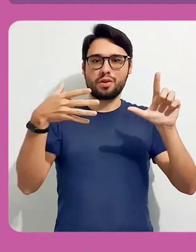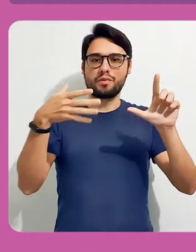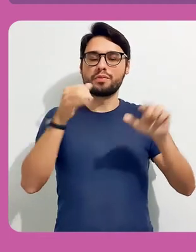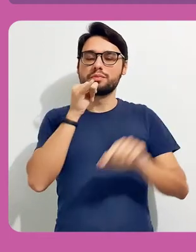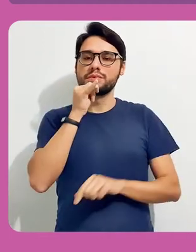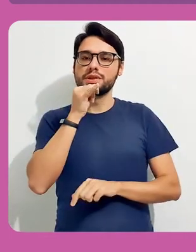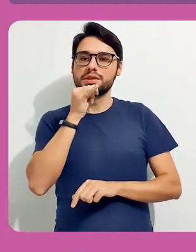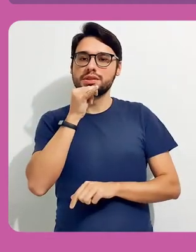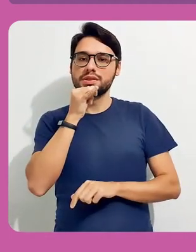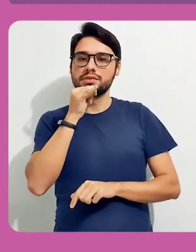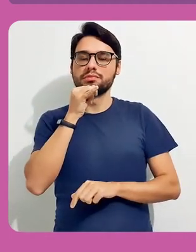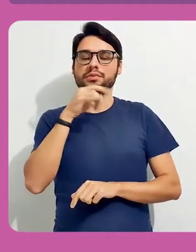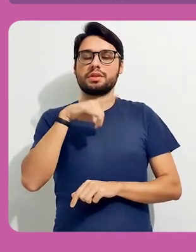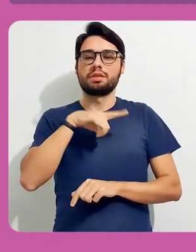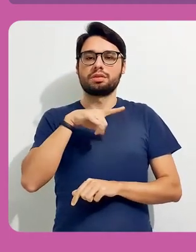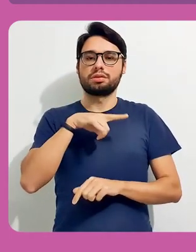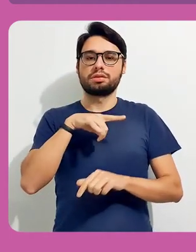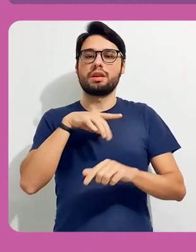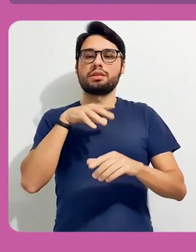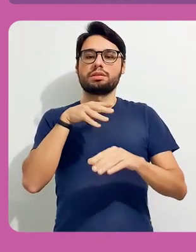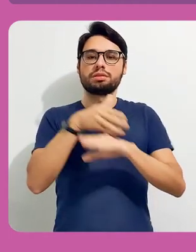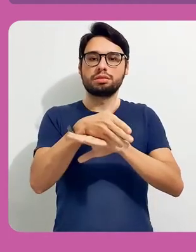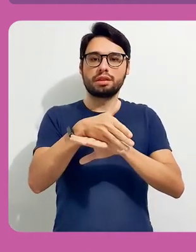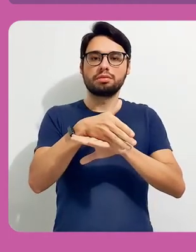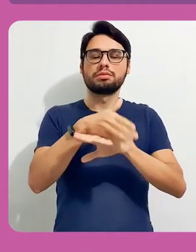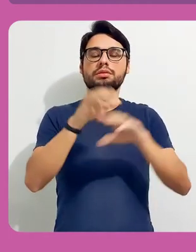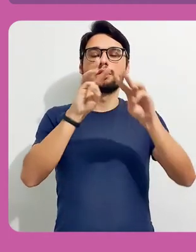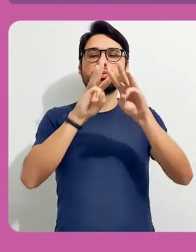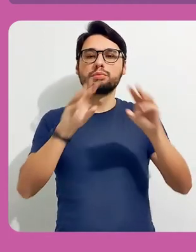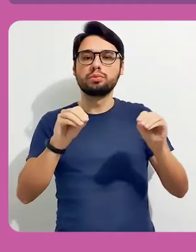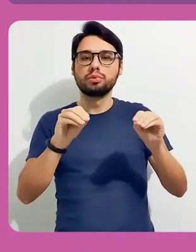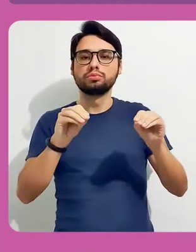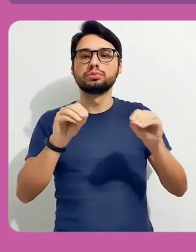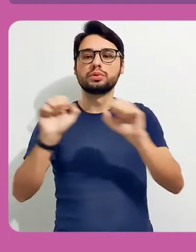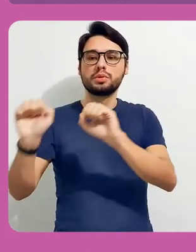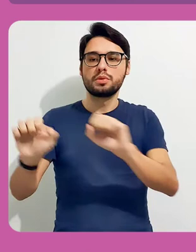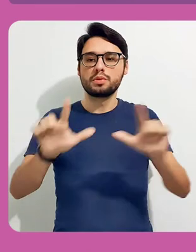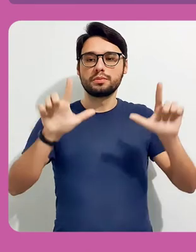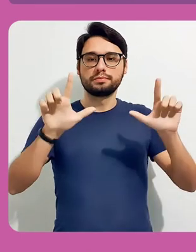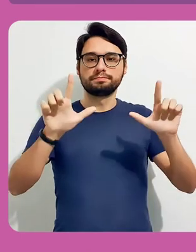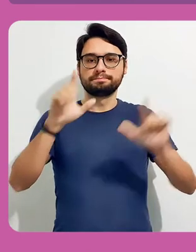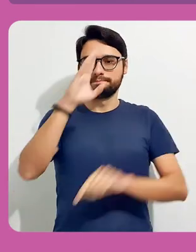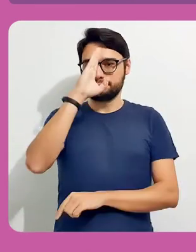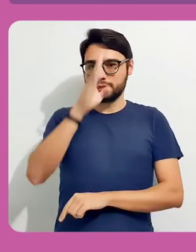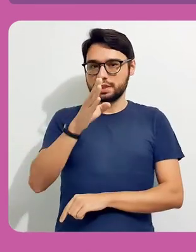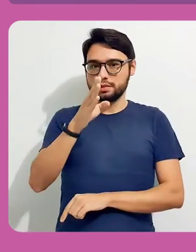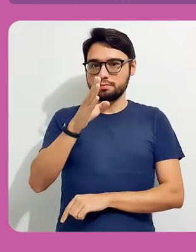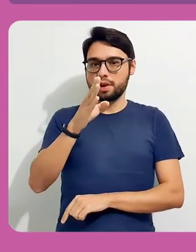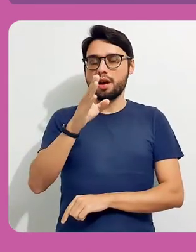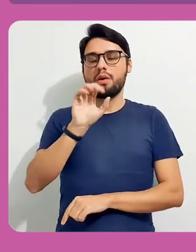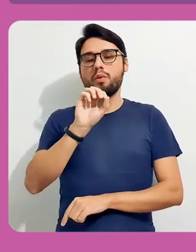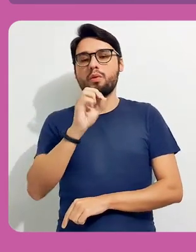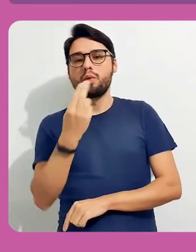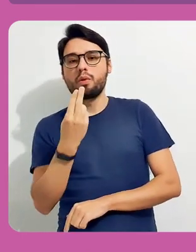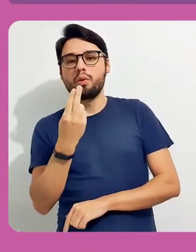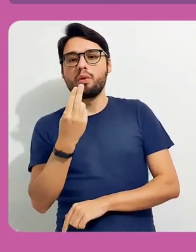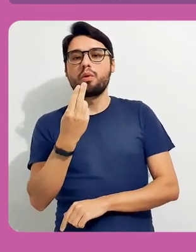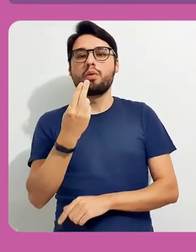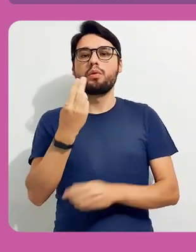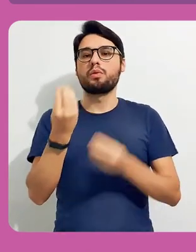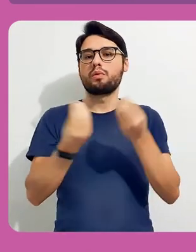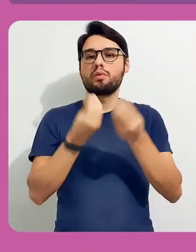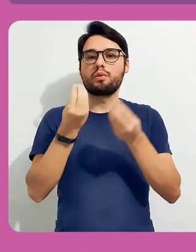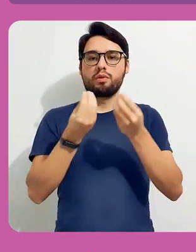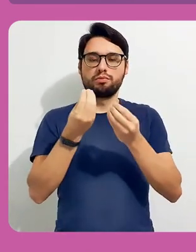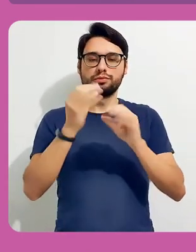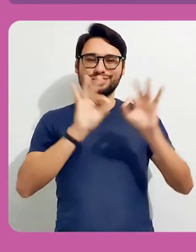na página principal, clicar sobre esse recurso, ele vai então abrir nessa página. A outra